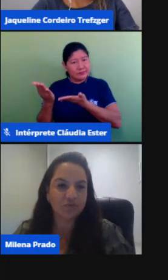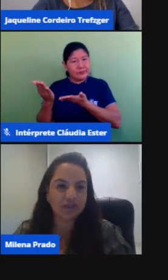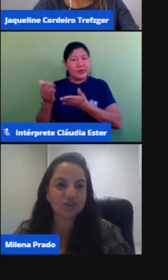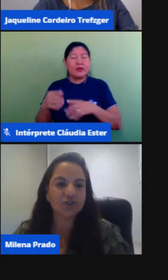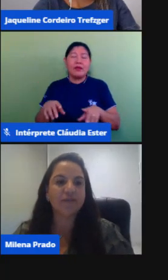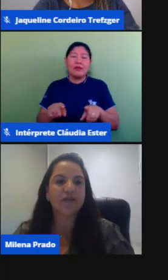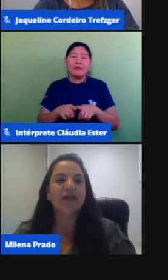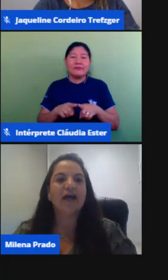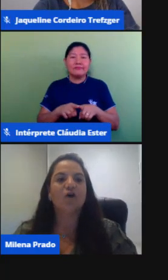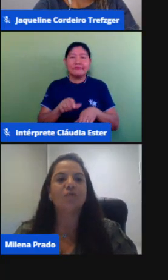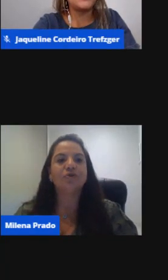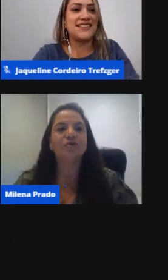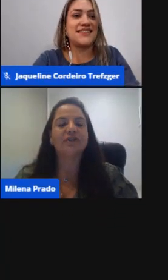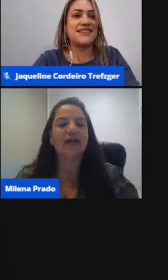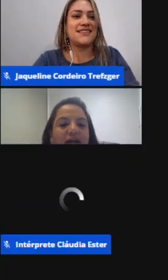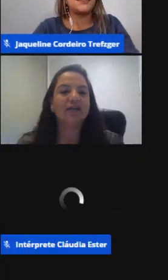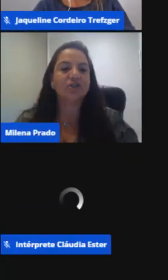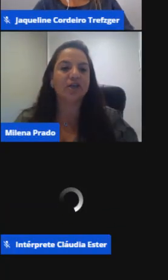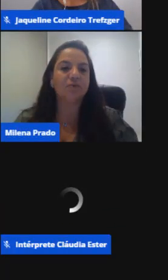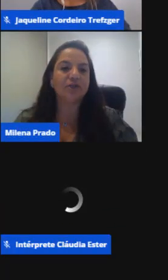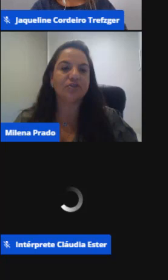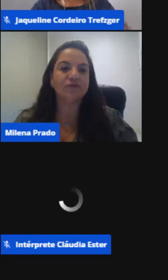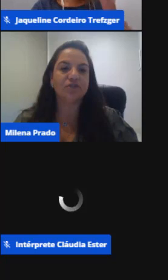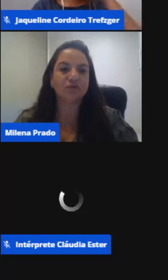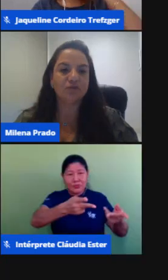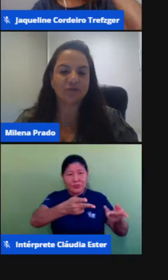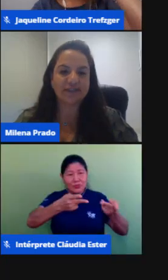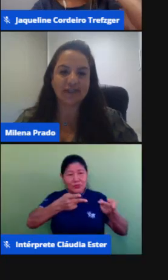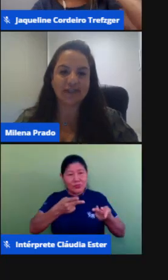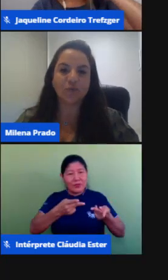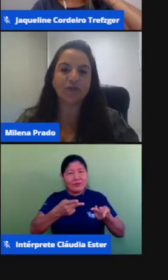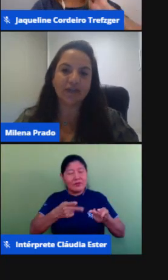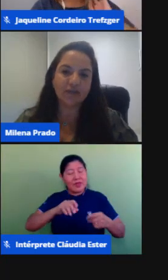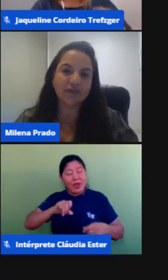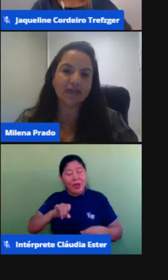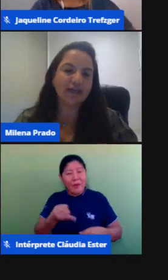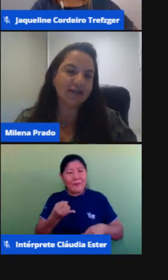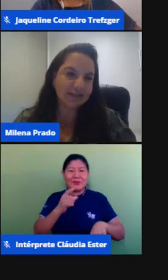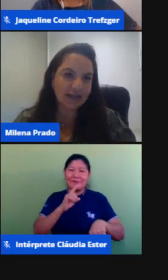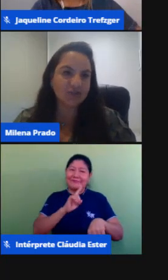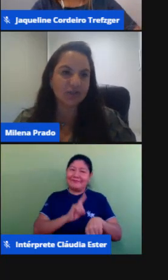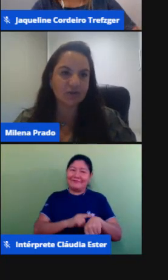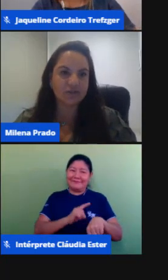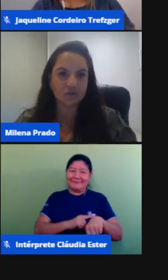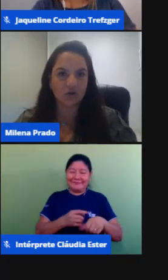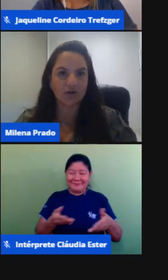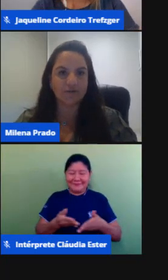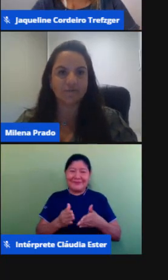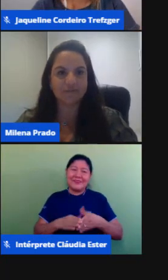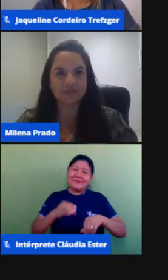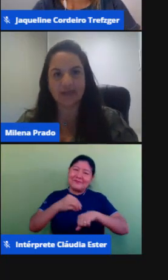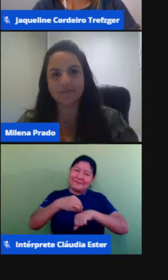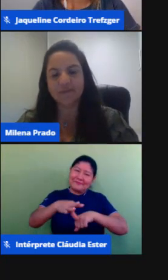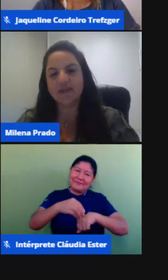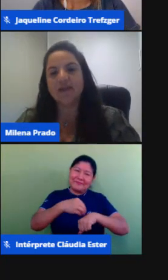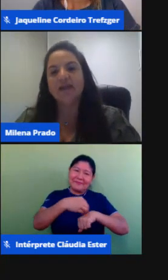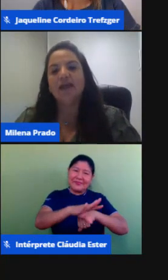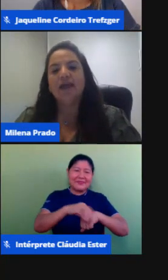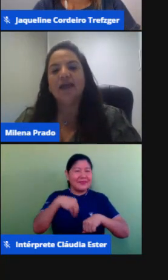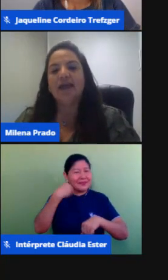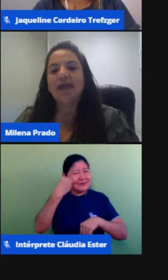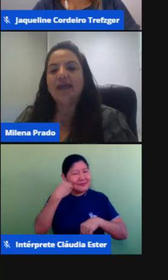agradecer o convite, a oportunidade em poder dividir com vocês um pouquinho da realidade da nossa escola,